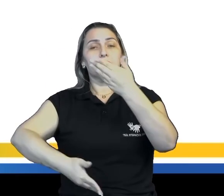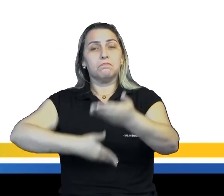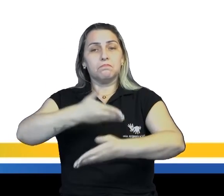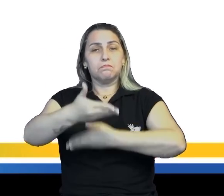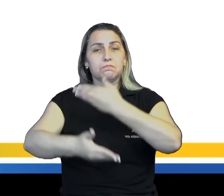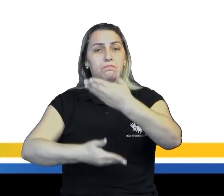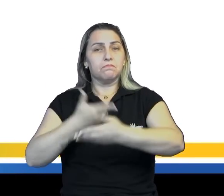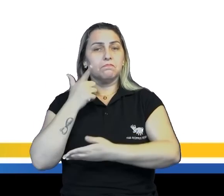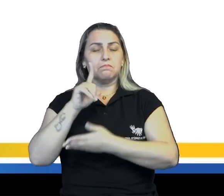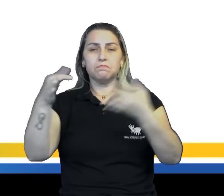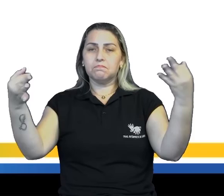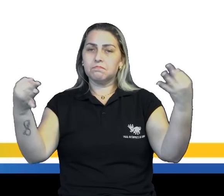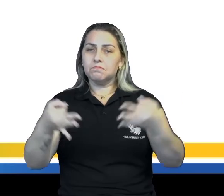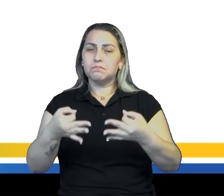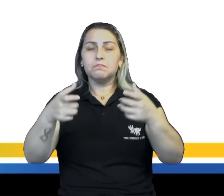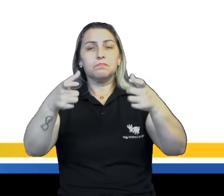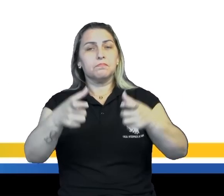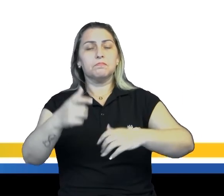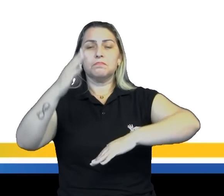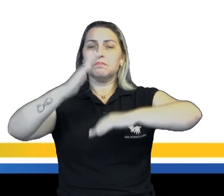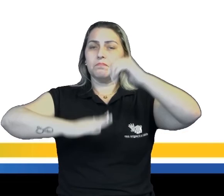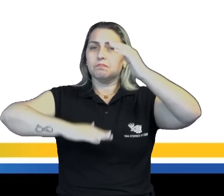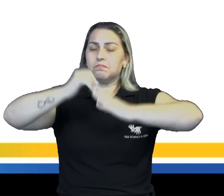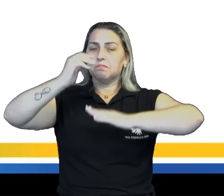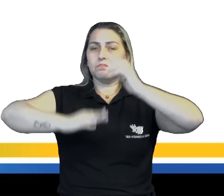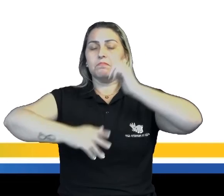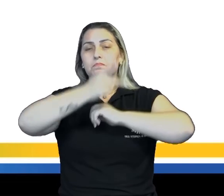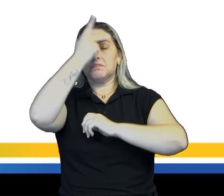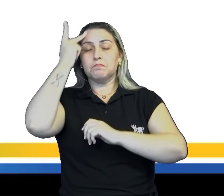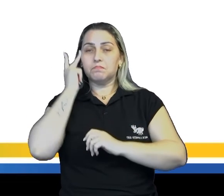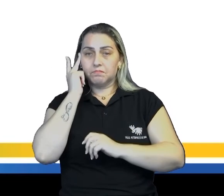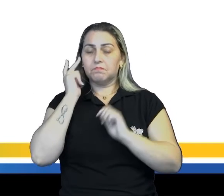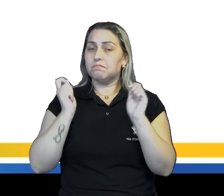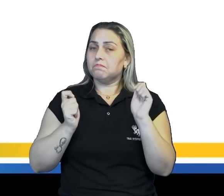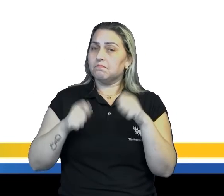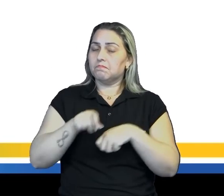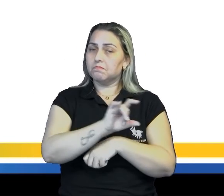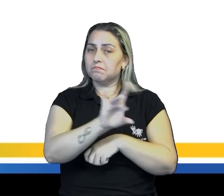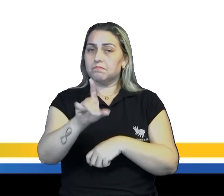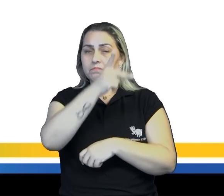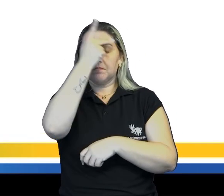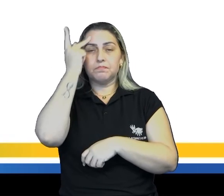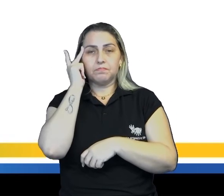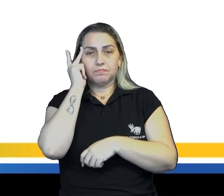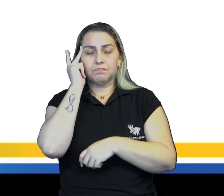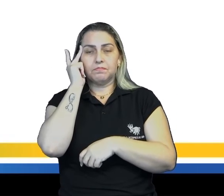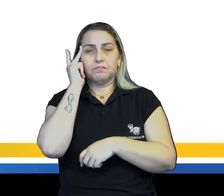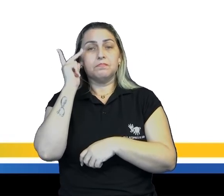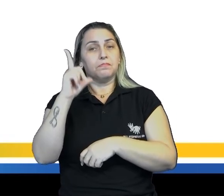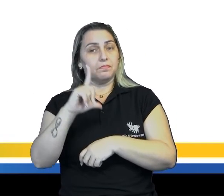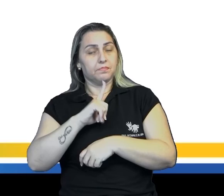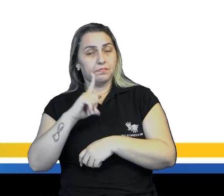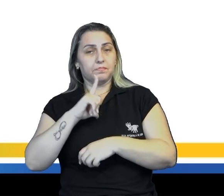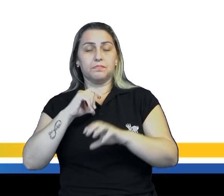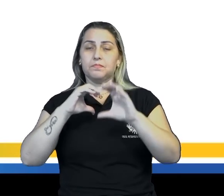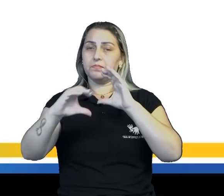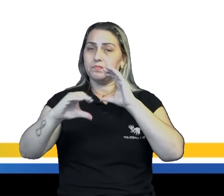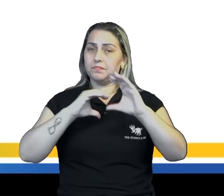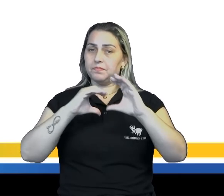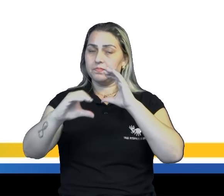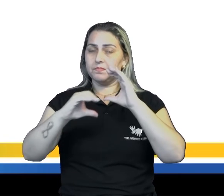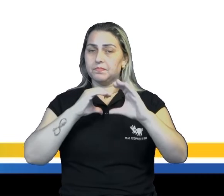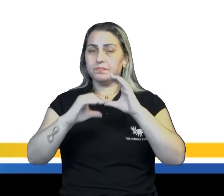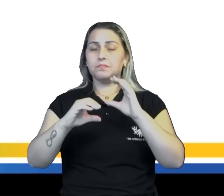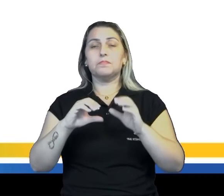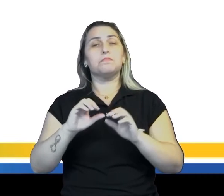seja alcançado. No ambiente profissional ou pessoal, capacidade de cada pessoa tem de se